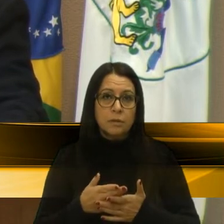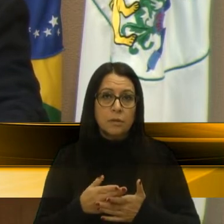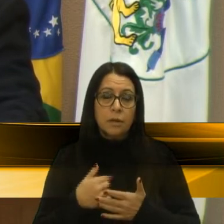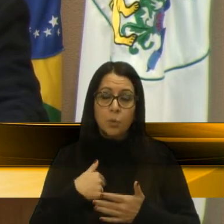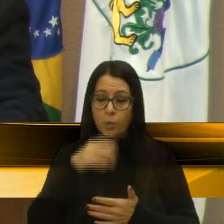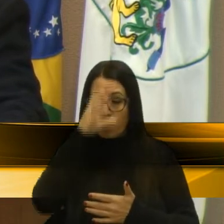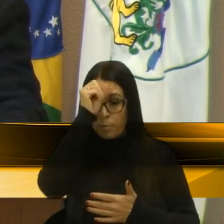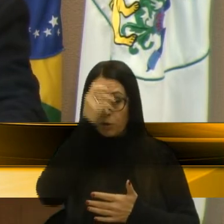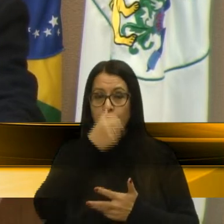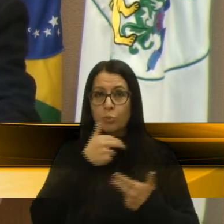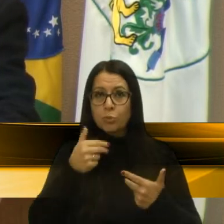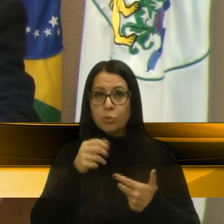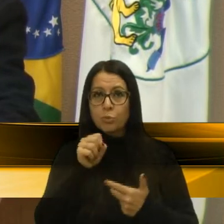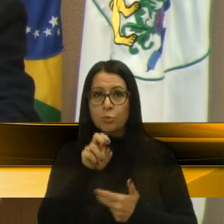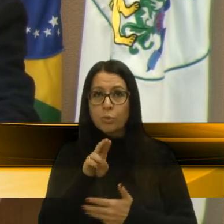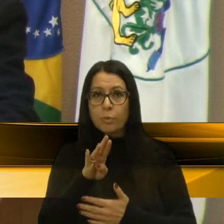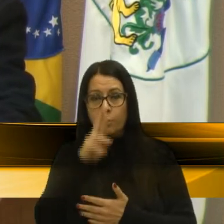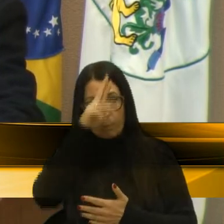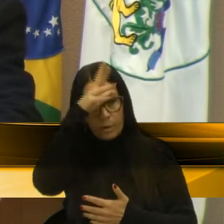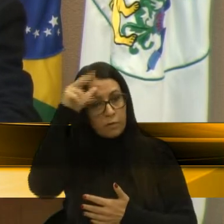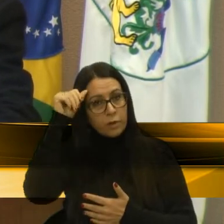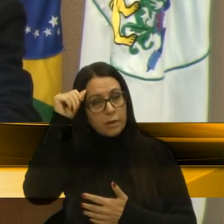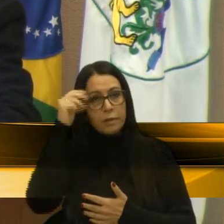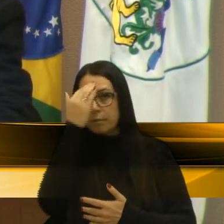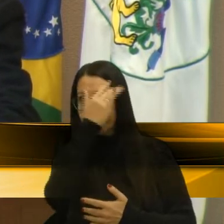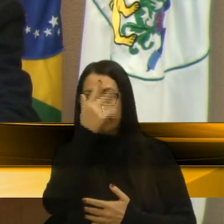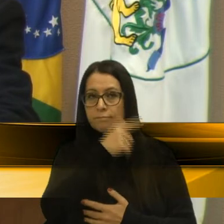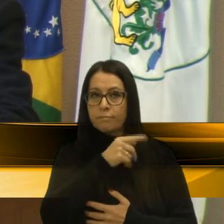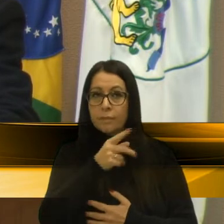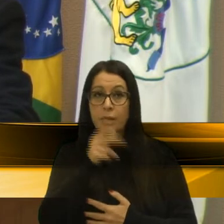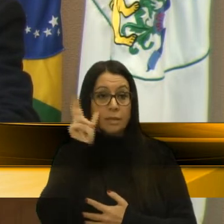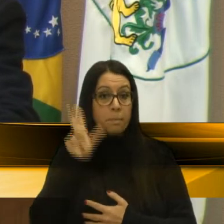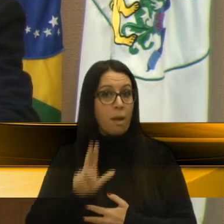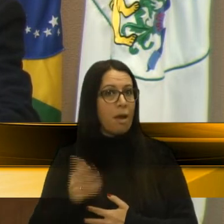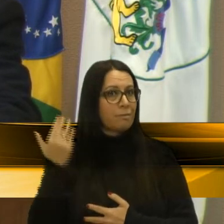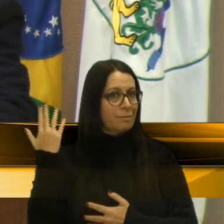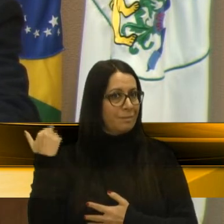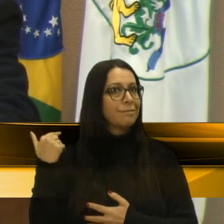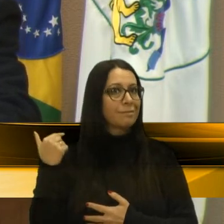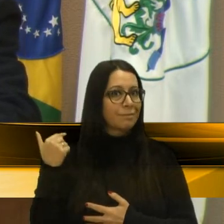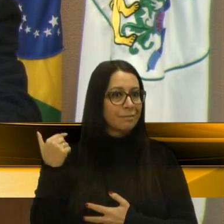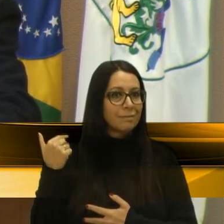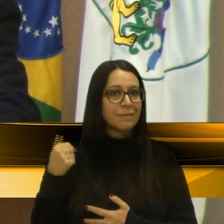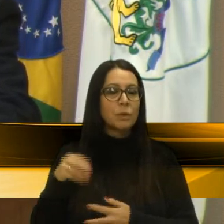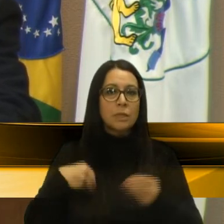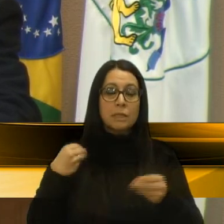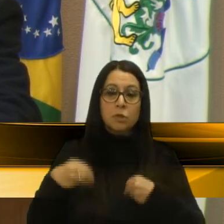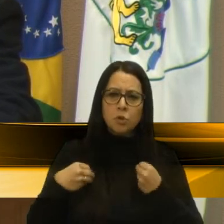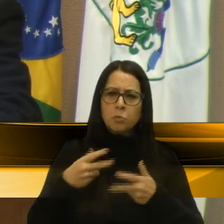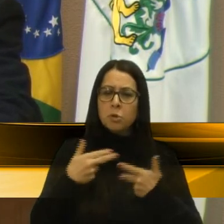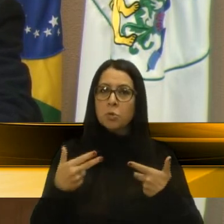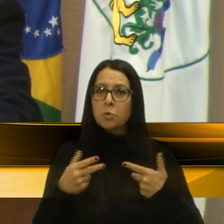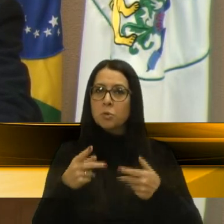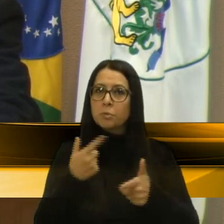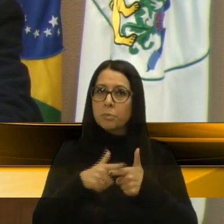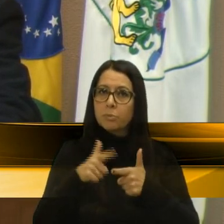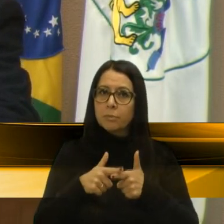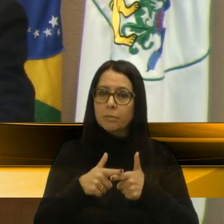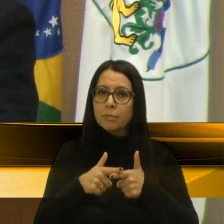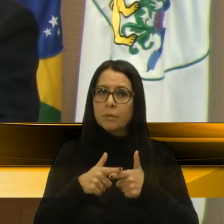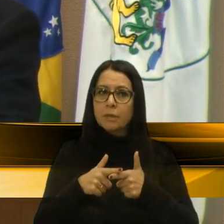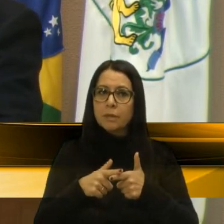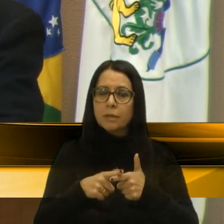frente, né? Se sequer cascalho, e o vereador Ues, com toda razão, vem